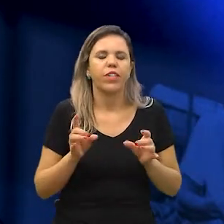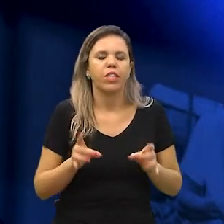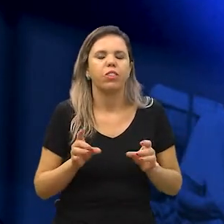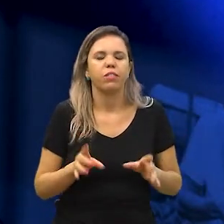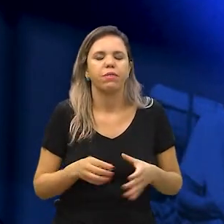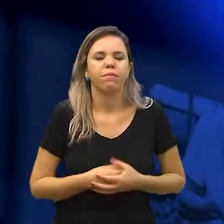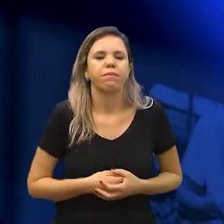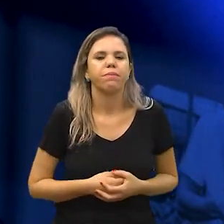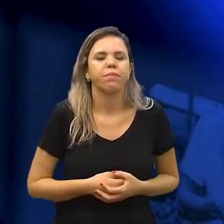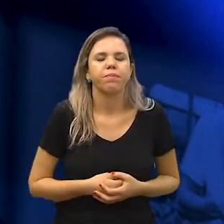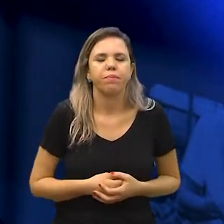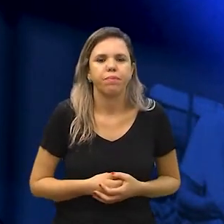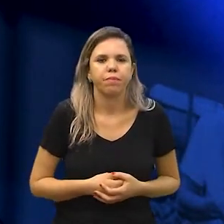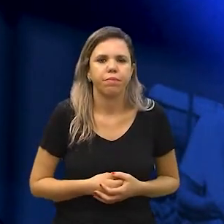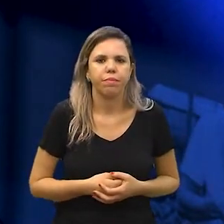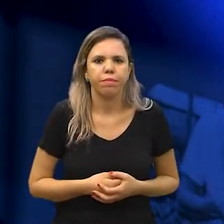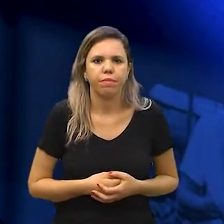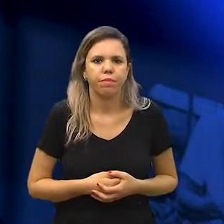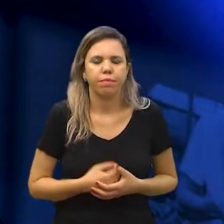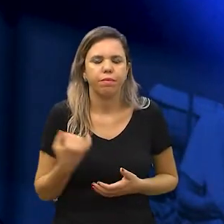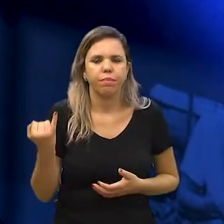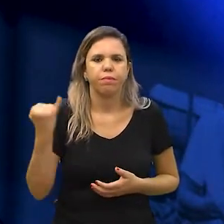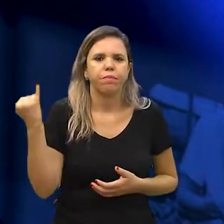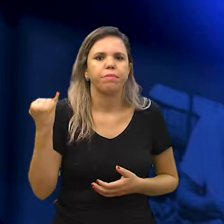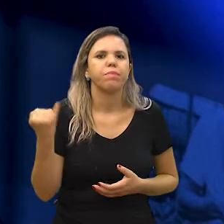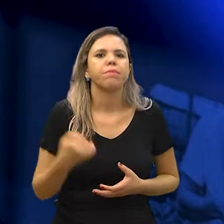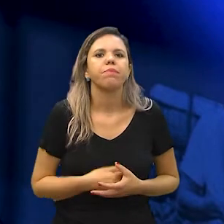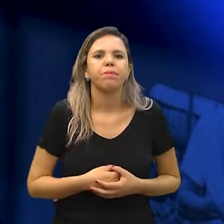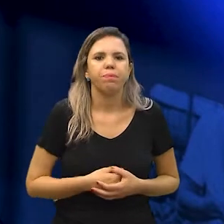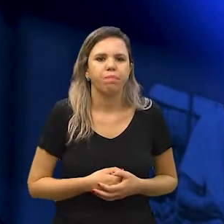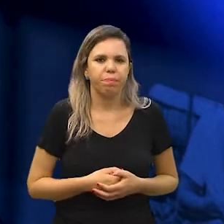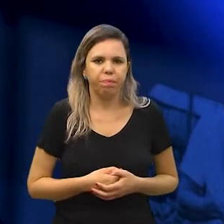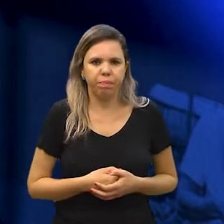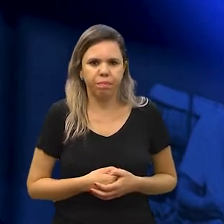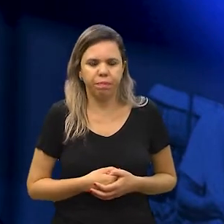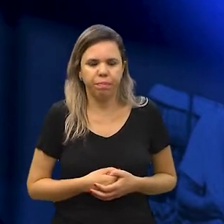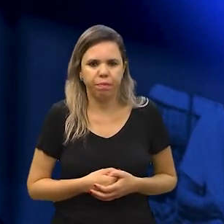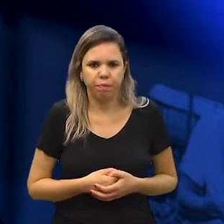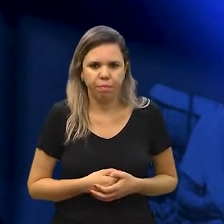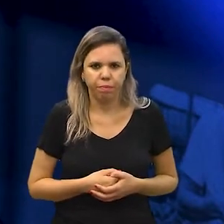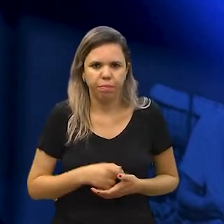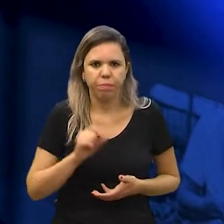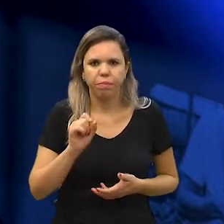pouco voltar. Mas eu diria que o mais importante, né, porque querendo ou não,